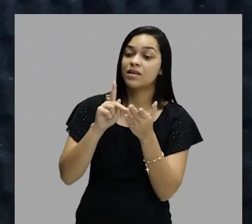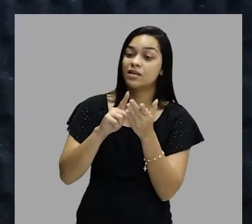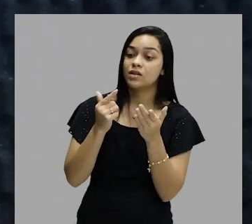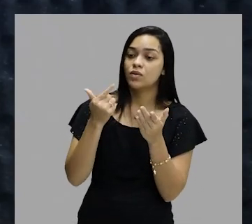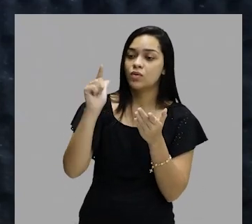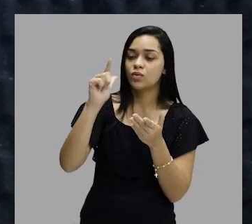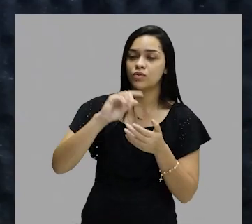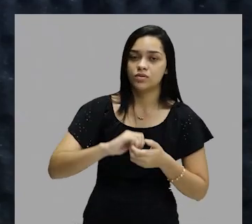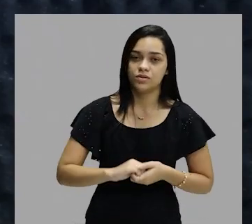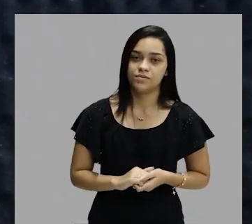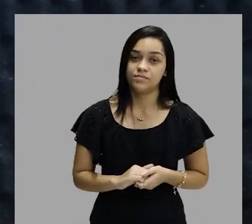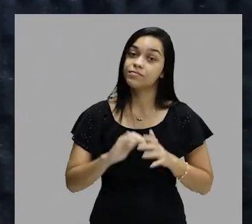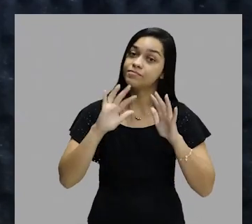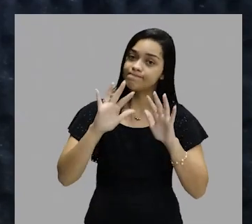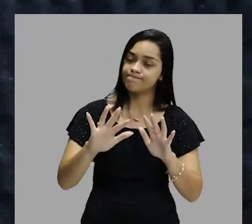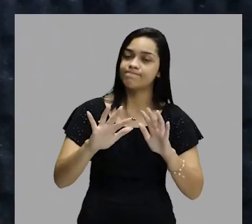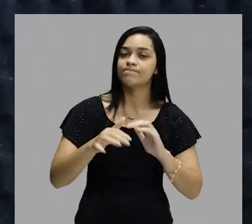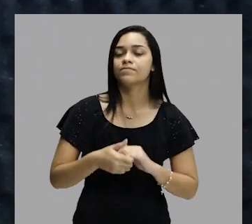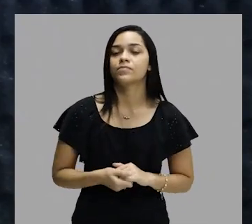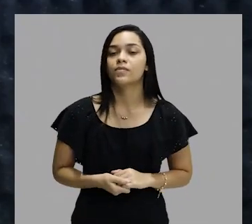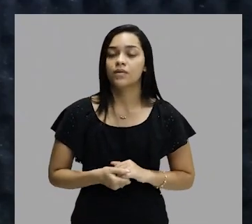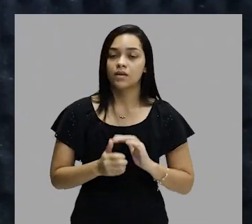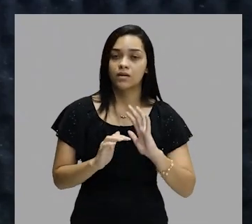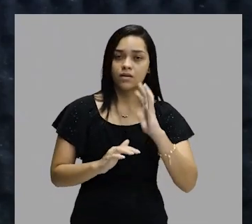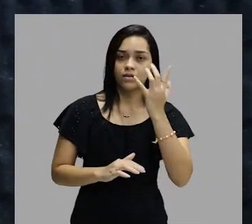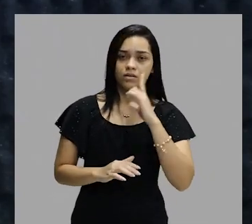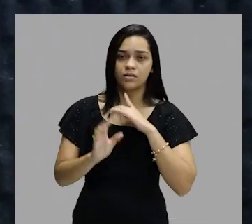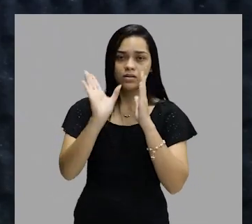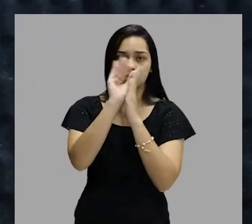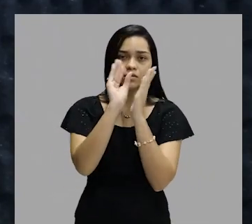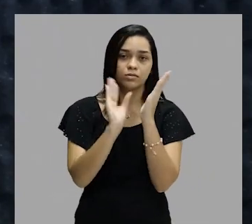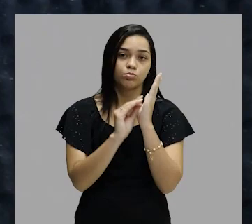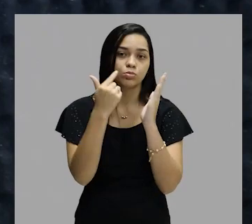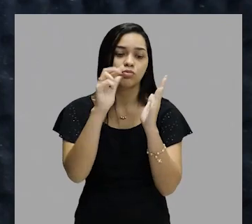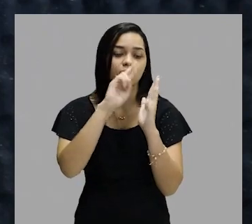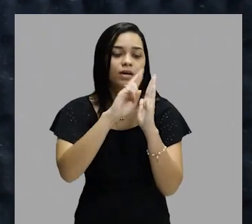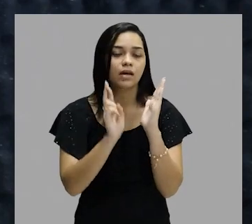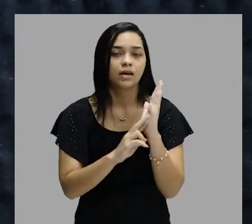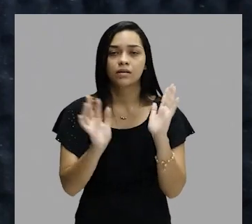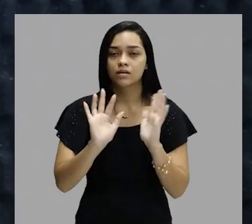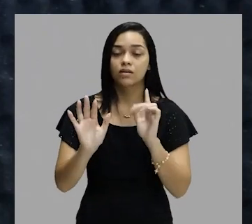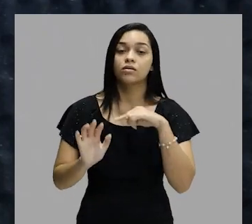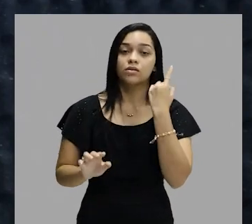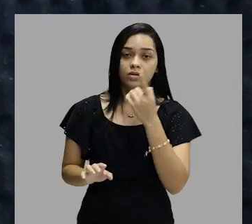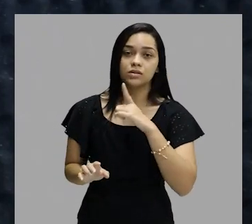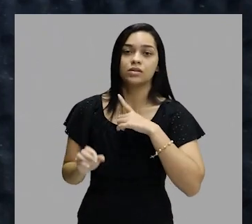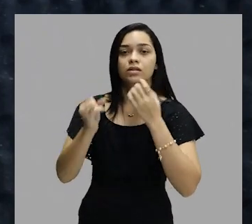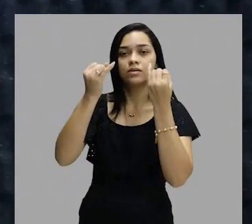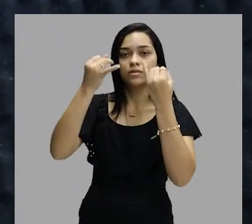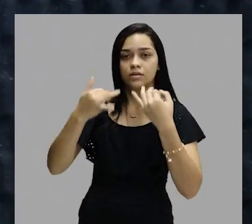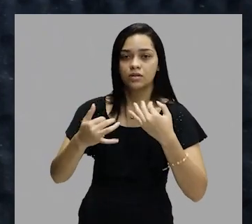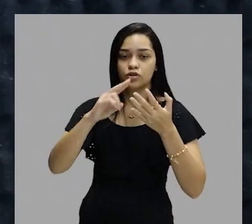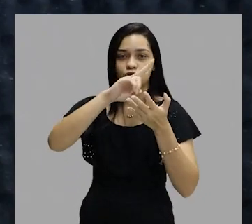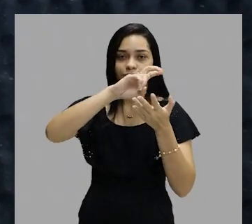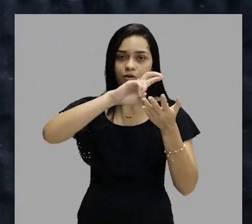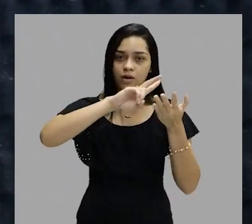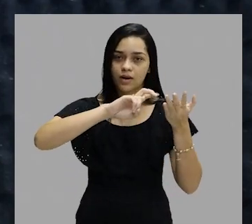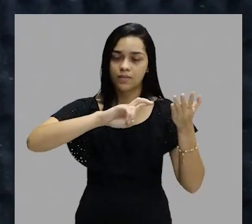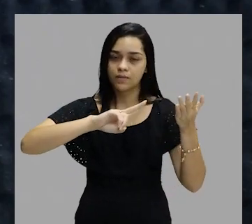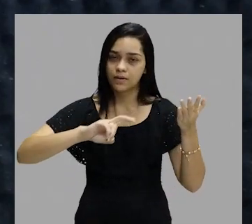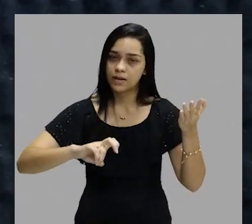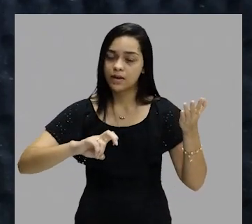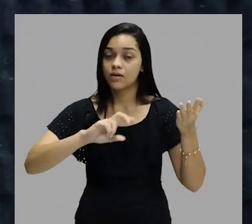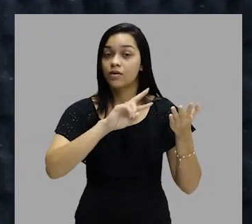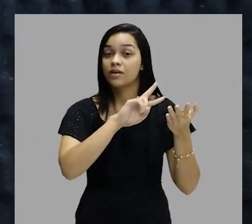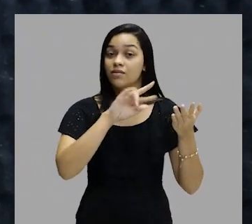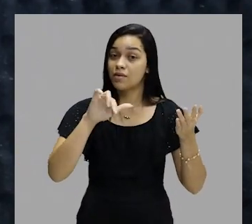outra. E, pessoal, para esse tipo de conteúdo não tem regra. Sempre que nós falamos de vocabulário, o